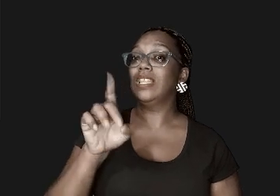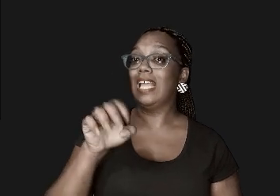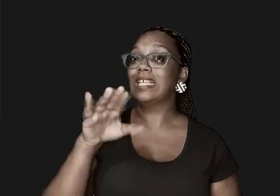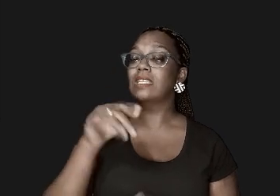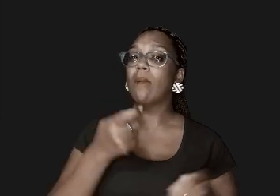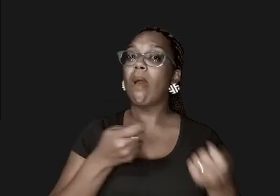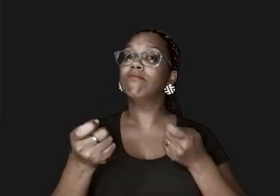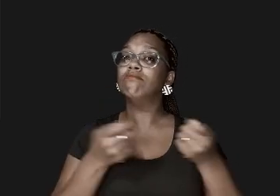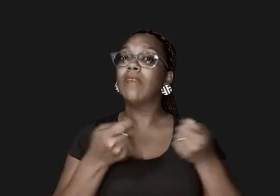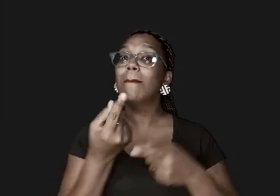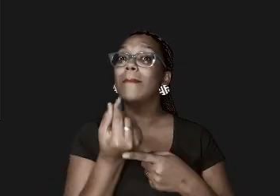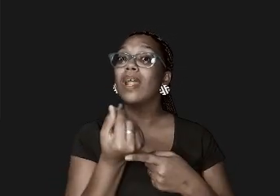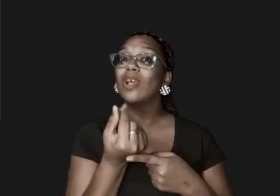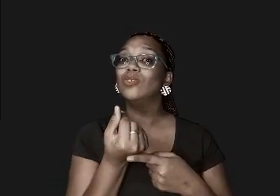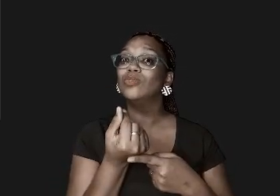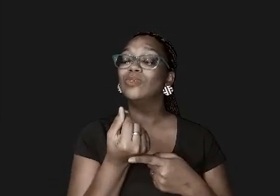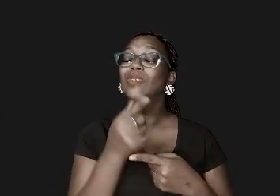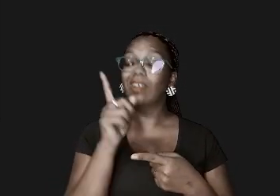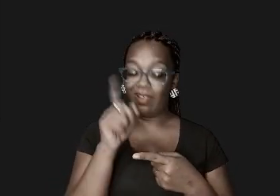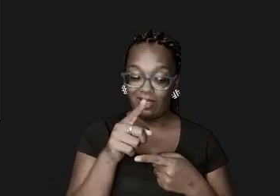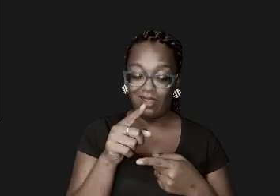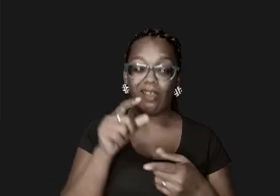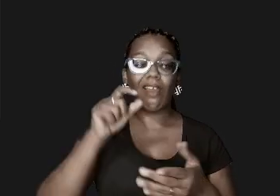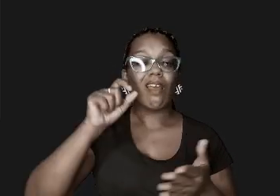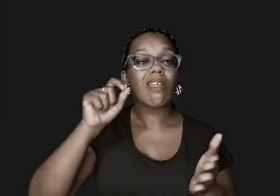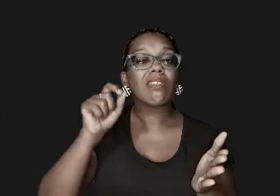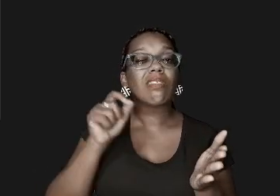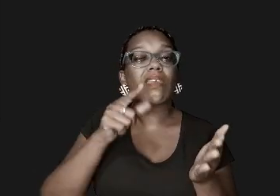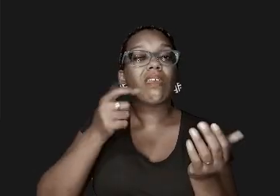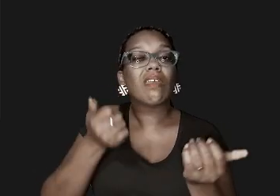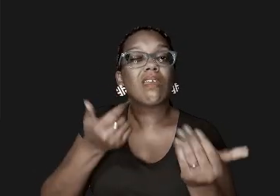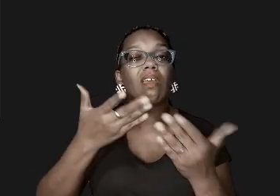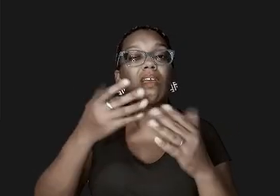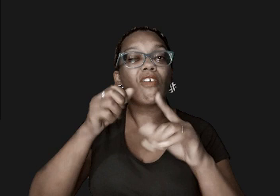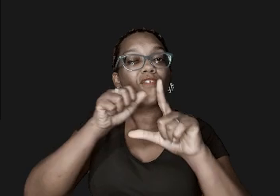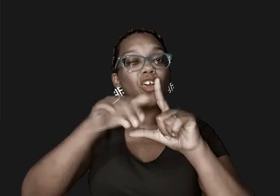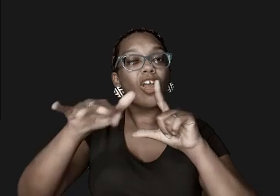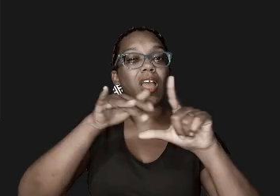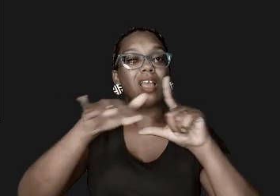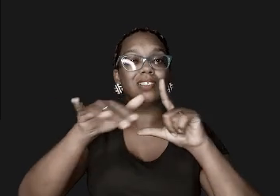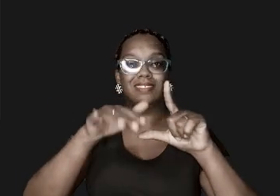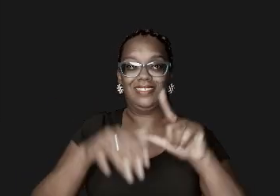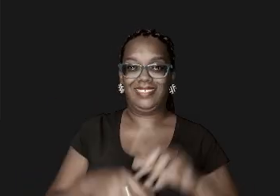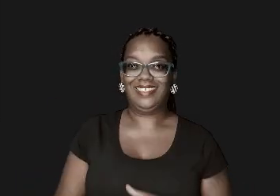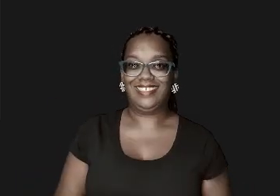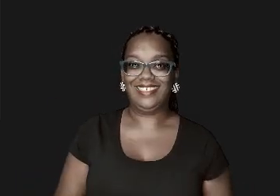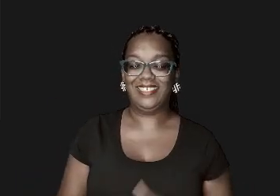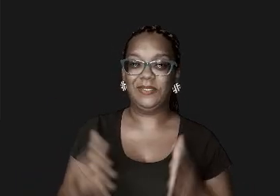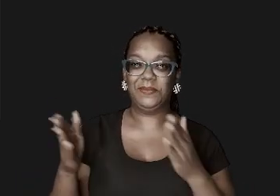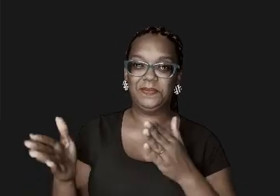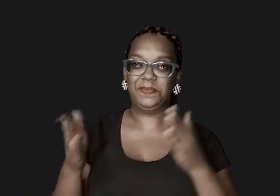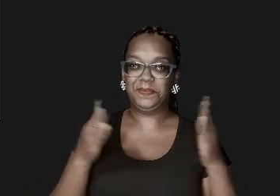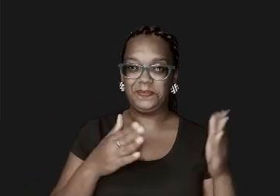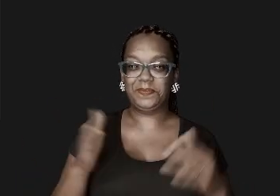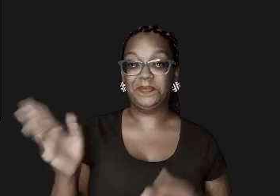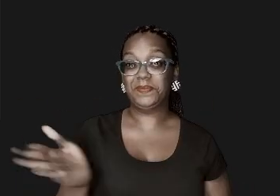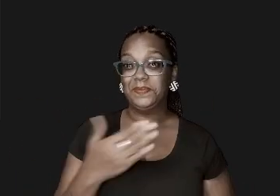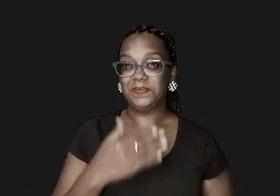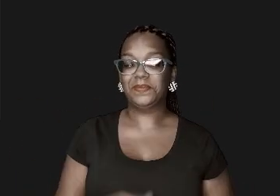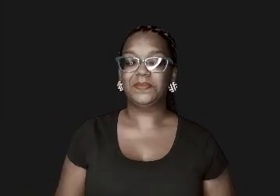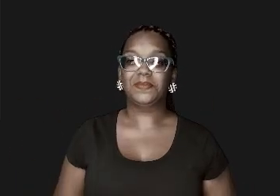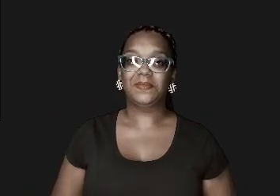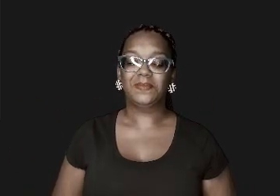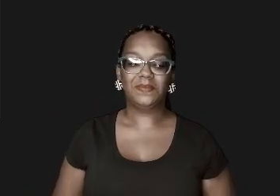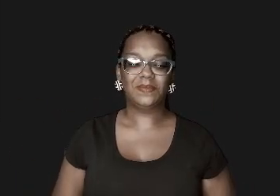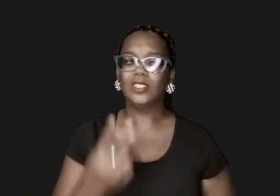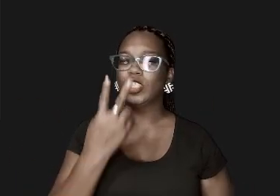instrução a época da cvm contra o seu entendimento jurídico potencial sobre pena de você poder inclusive manipular preço isso aí é uma semente